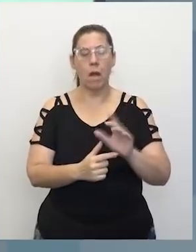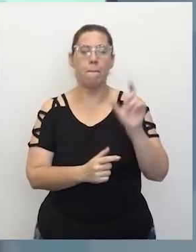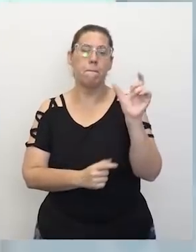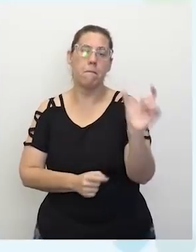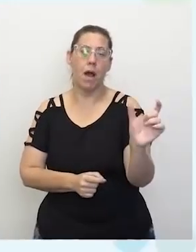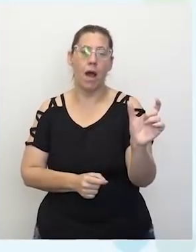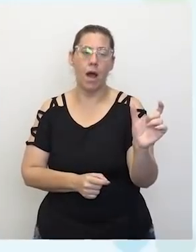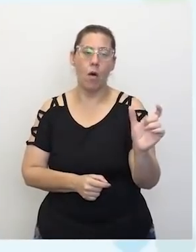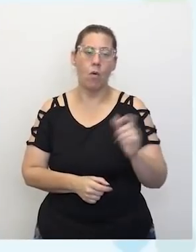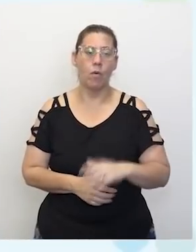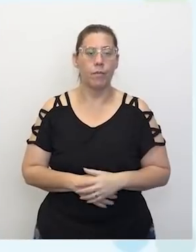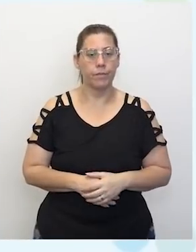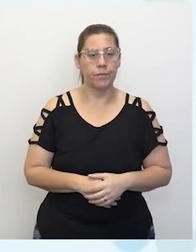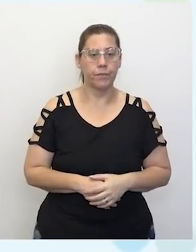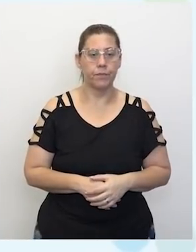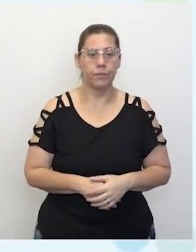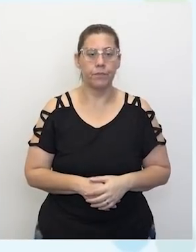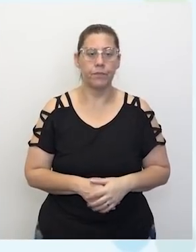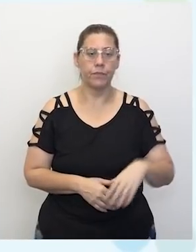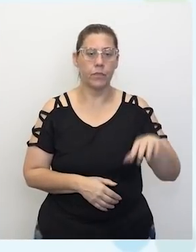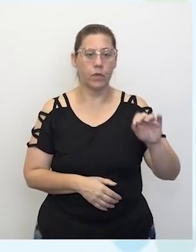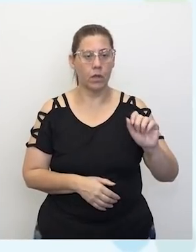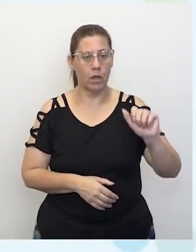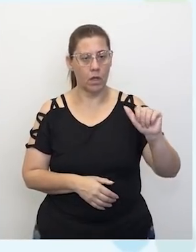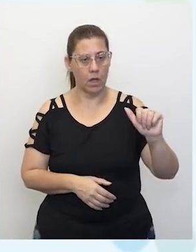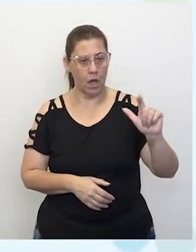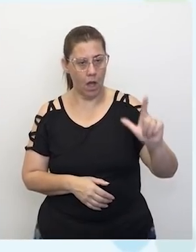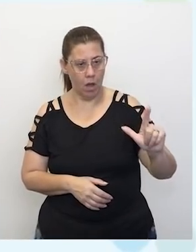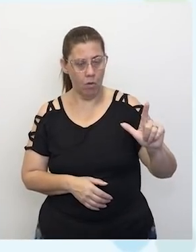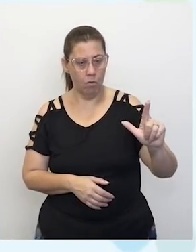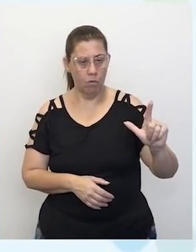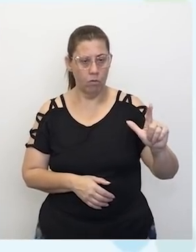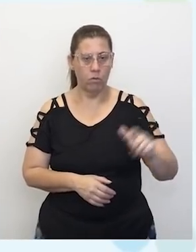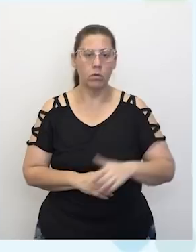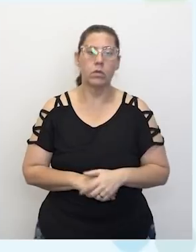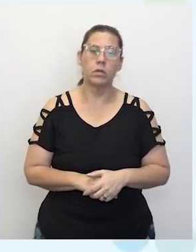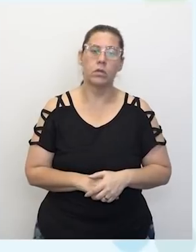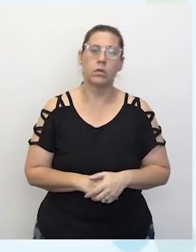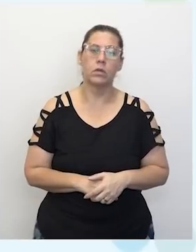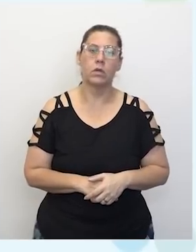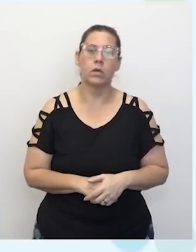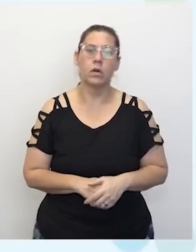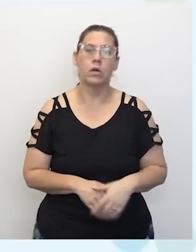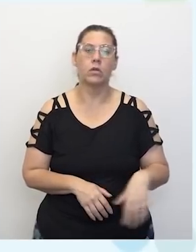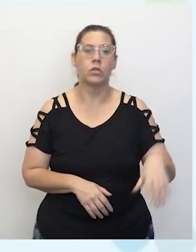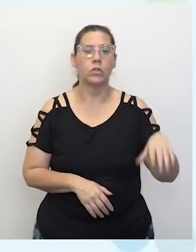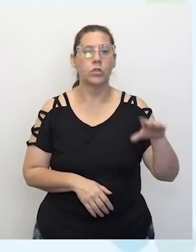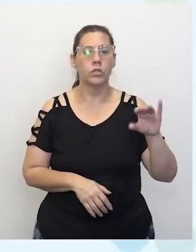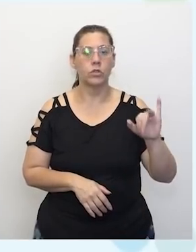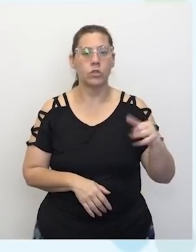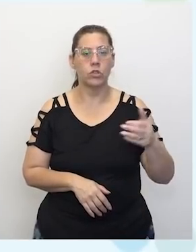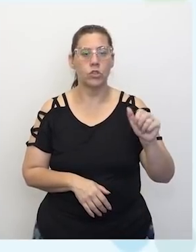ó. Vamos ver se eu consigo escrever aqui, tá? Se eu não errei aqui, acho que é isso, ó.